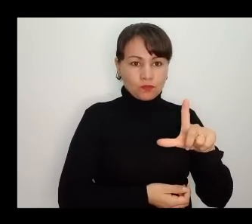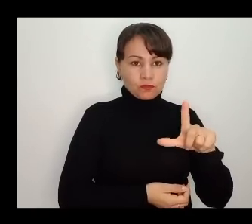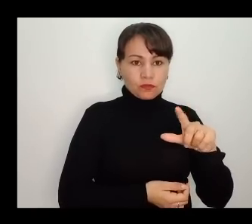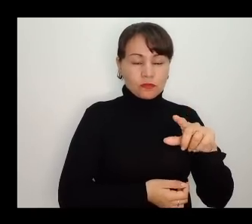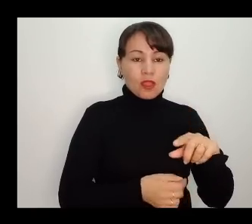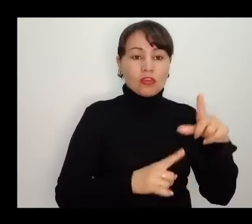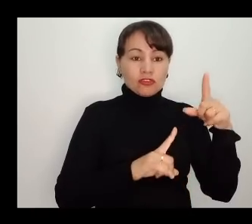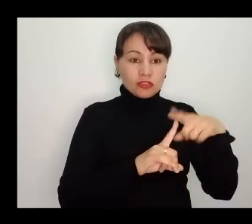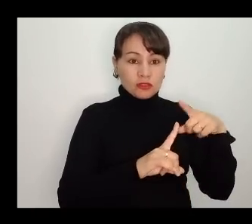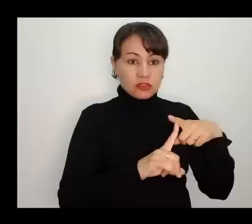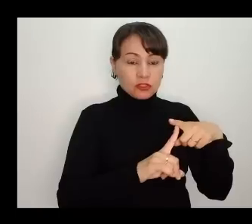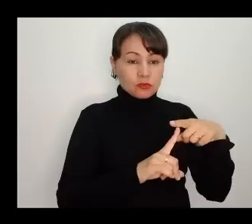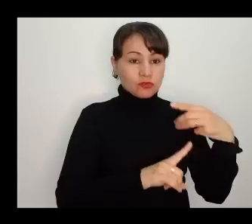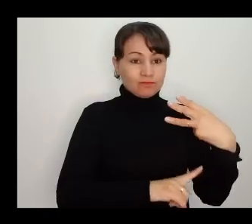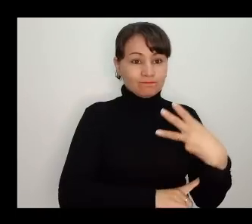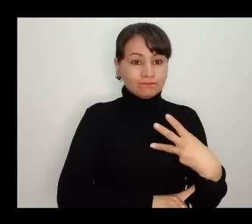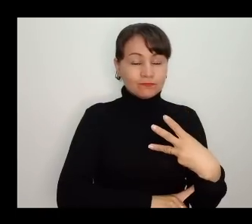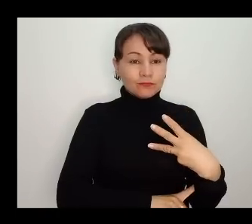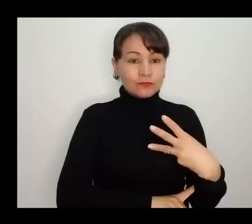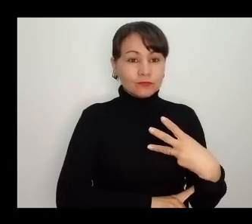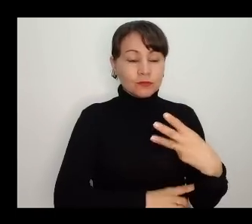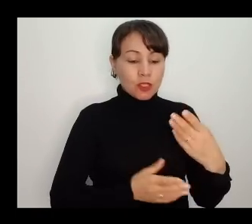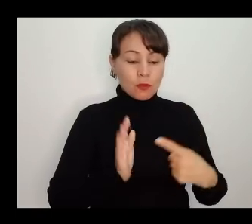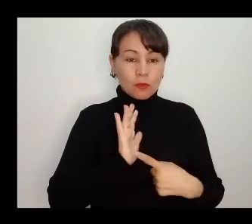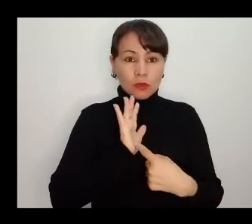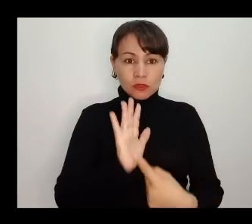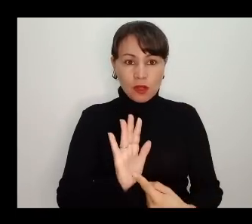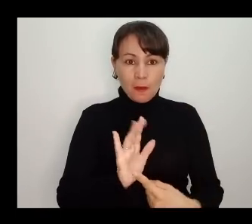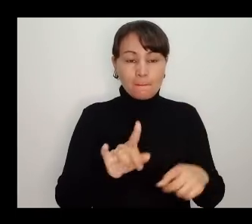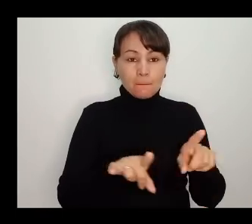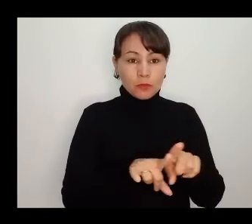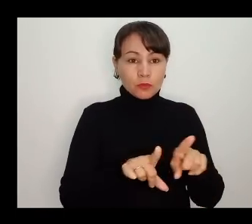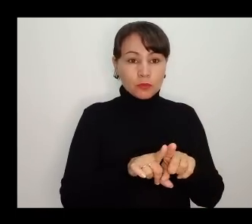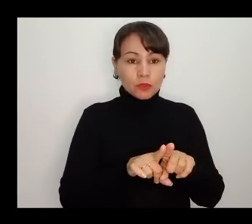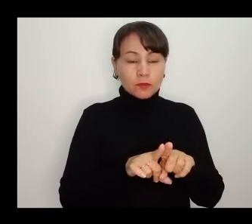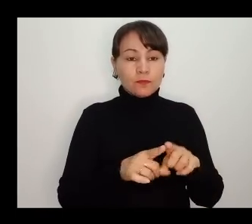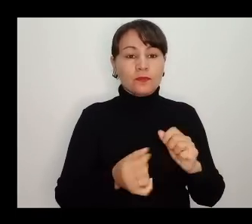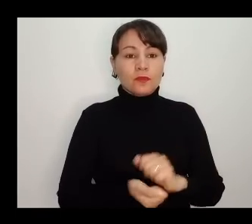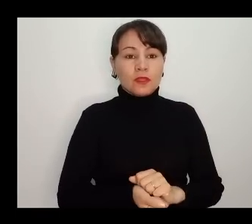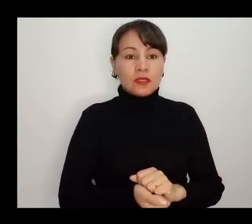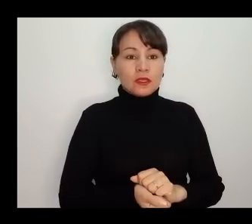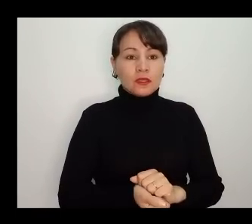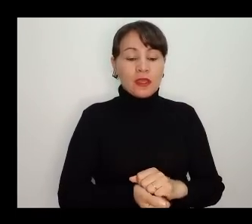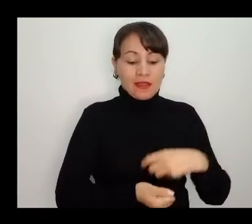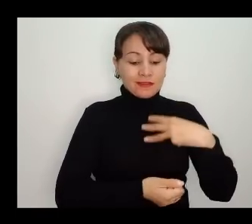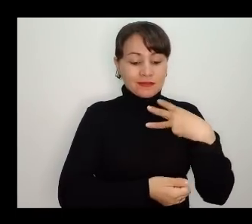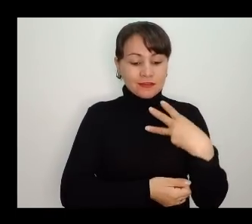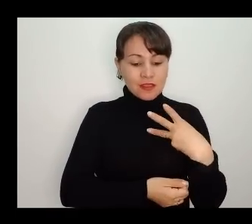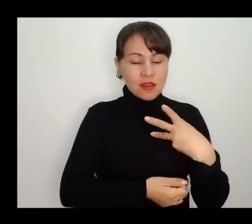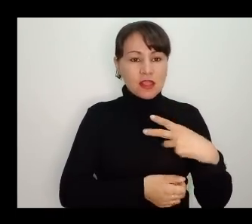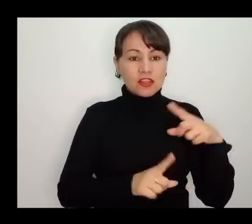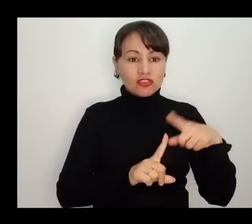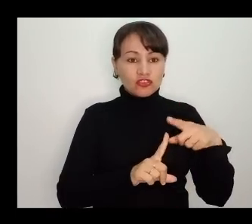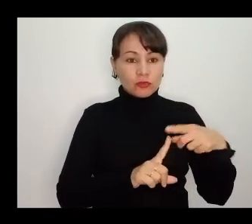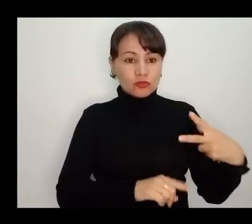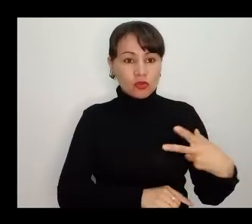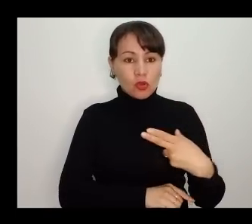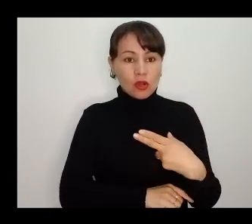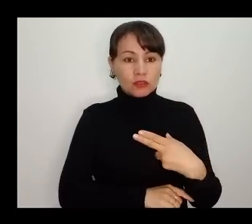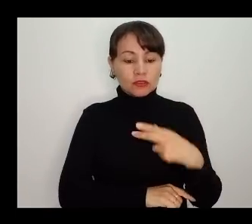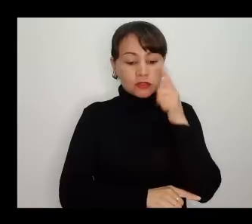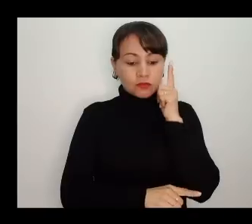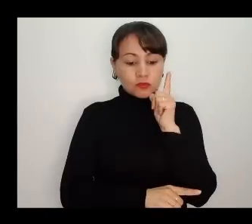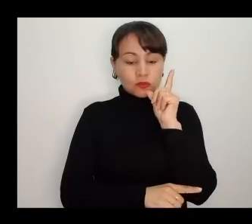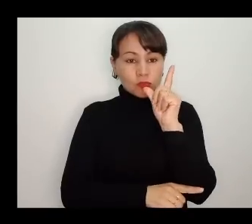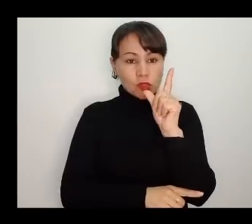Eu trouxe esses três diferentes cortes porque é exatamente nesses três diferentes cortes que nós